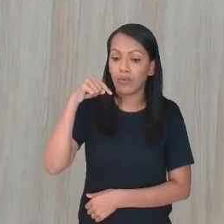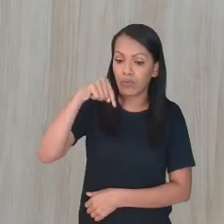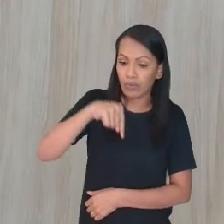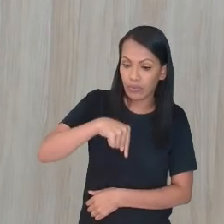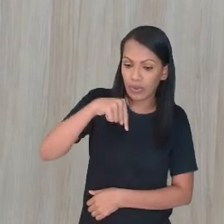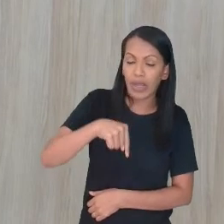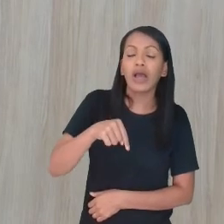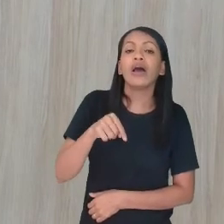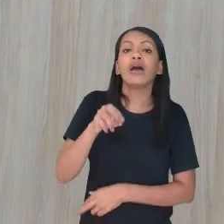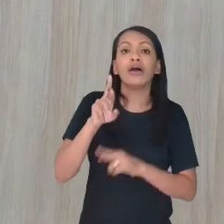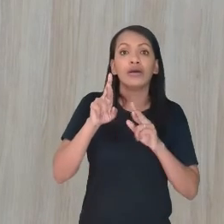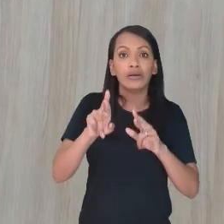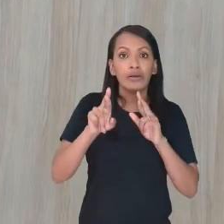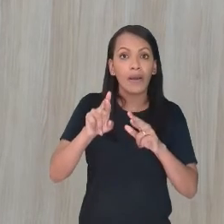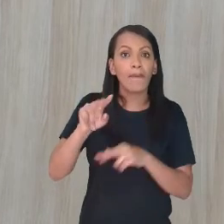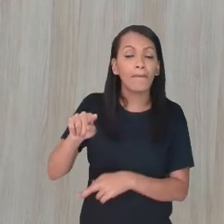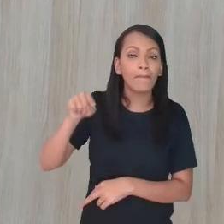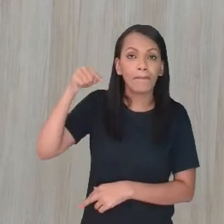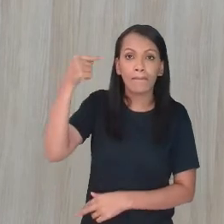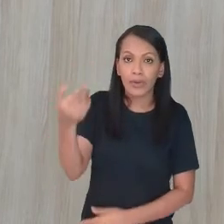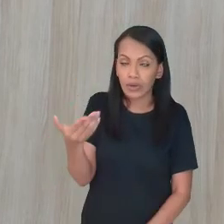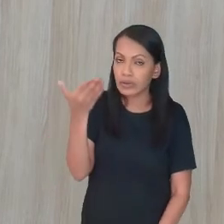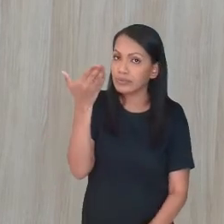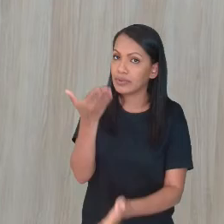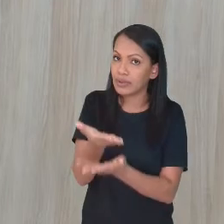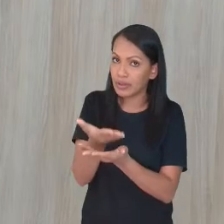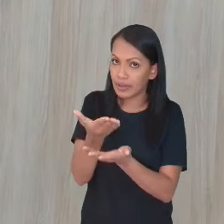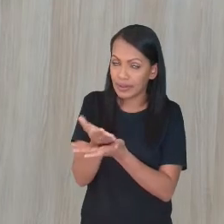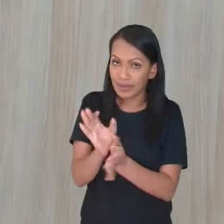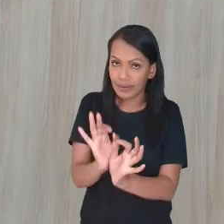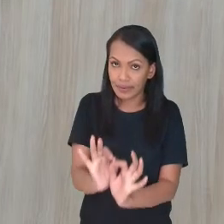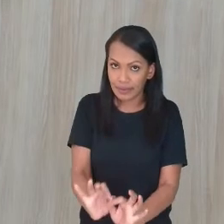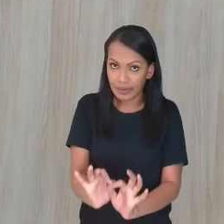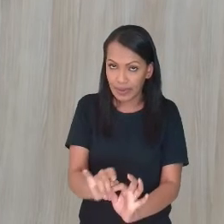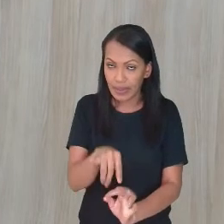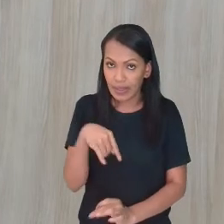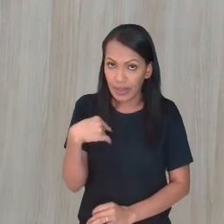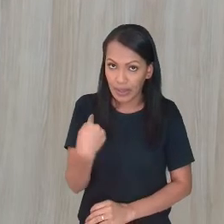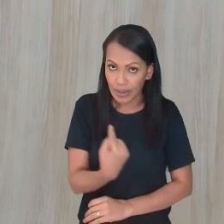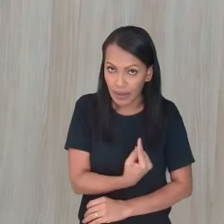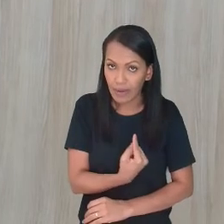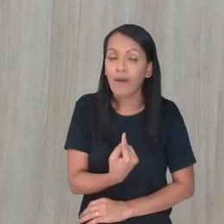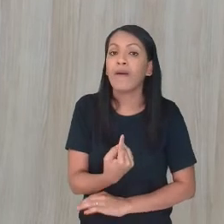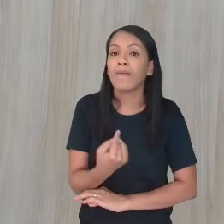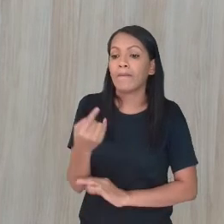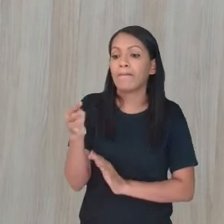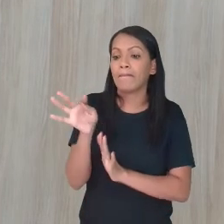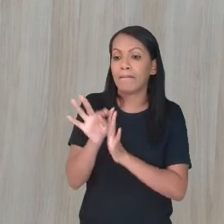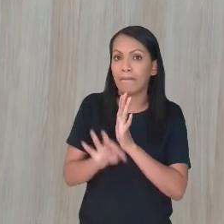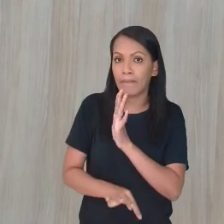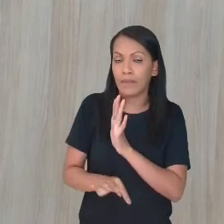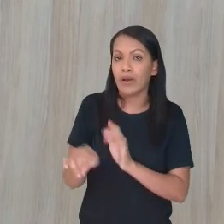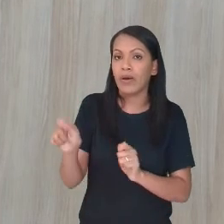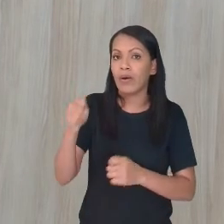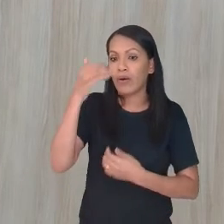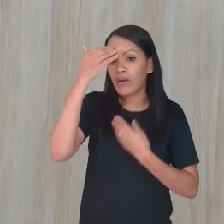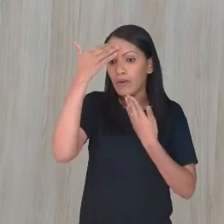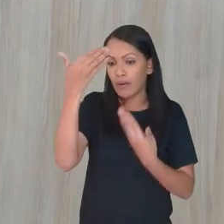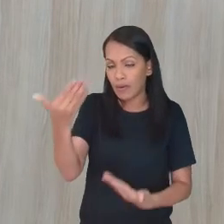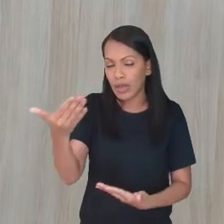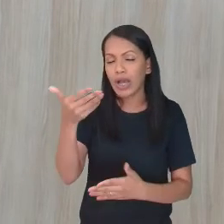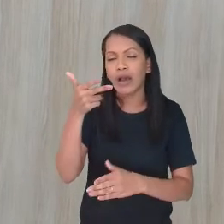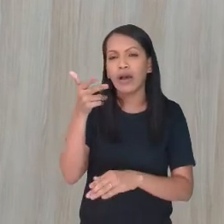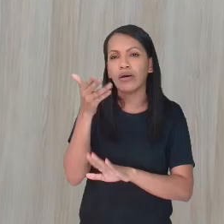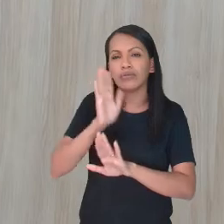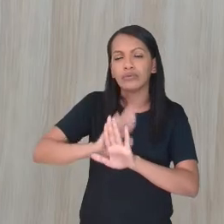aqui, espero você na próxima aula, certo? Para a gente falar de produção de texto. Obrigada, Jonas,